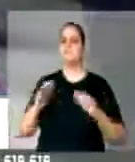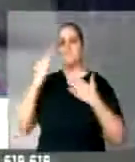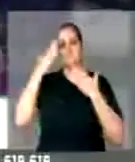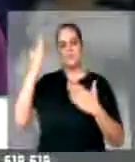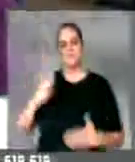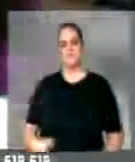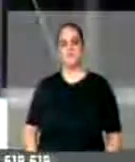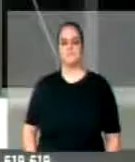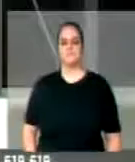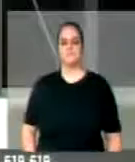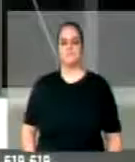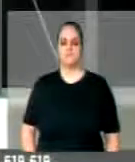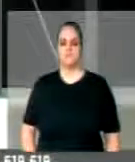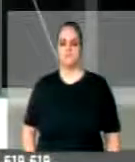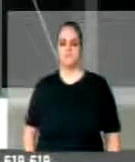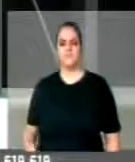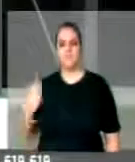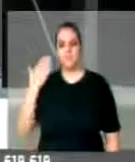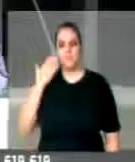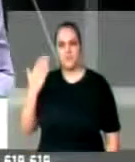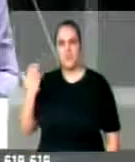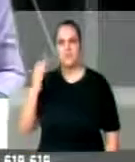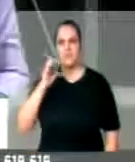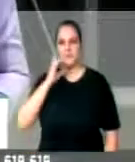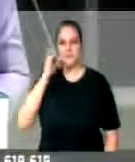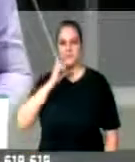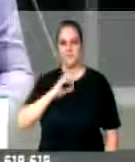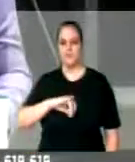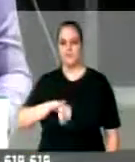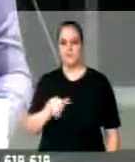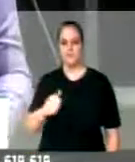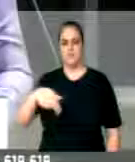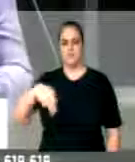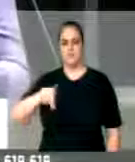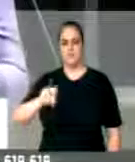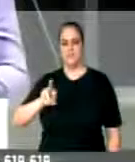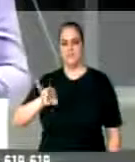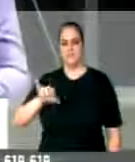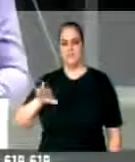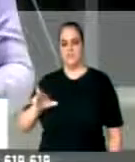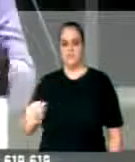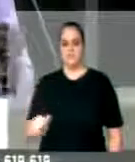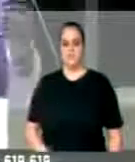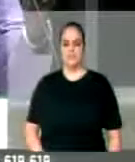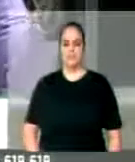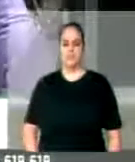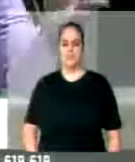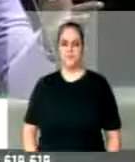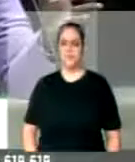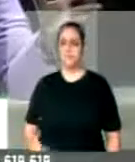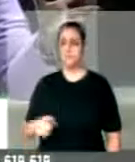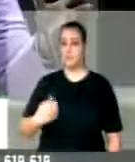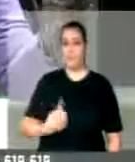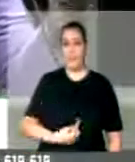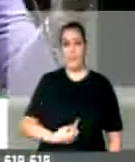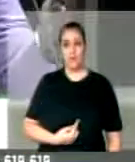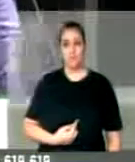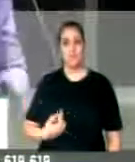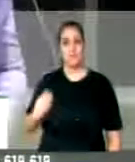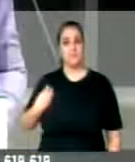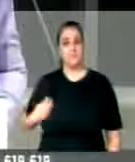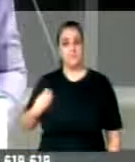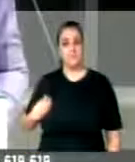deputada. Deputada Jandira, eu agradeço e dizer que nós estamos, eu já disse, no século XVIII com